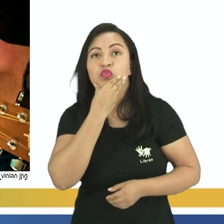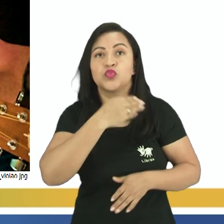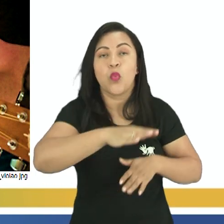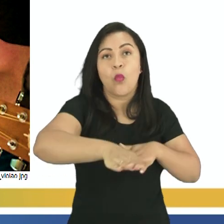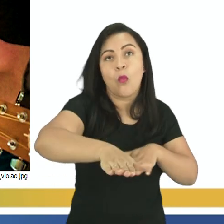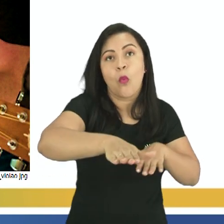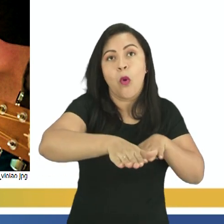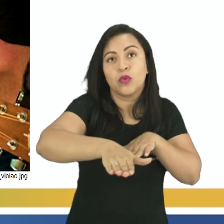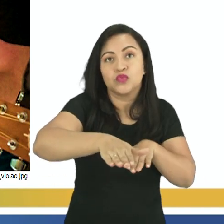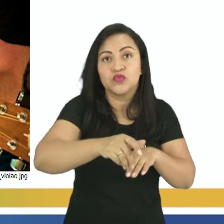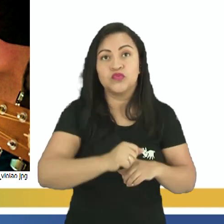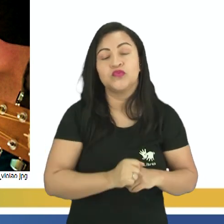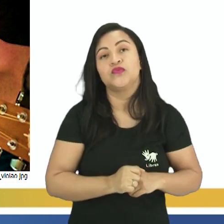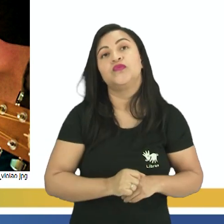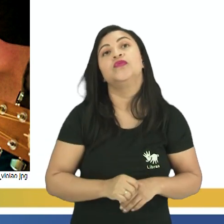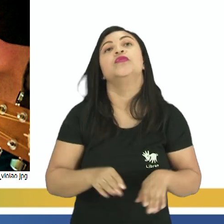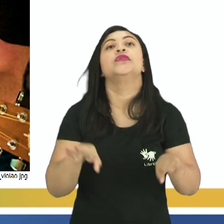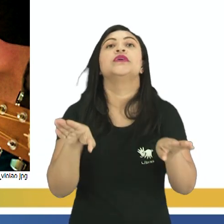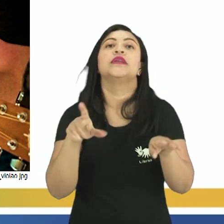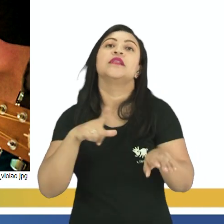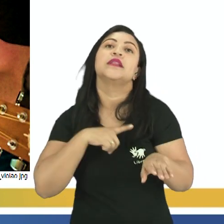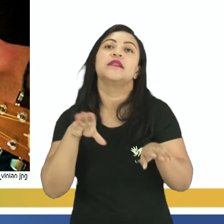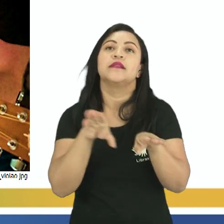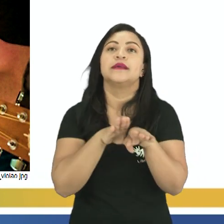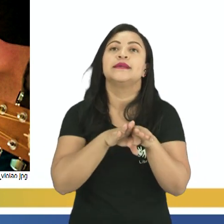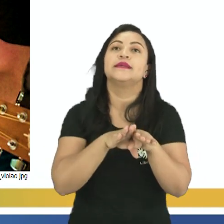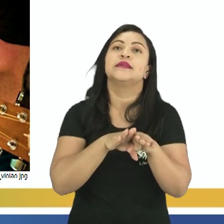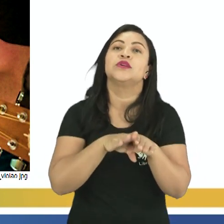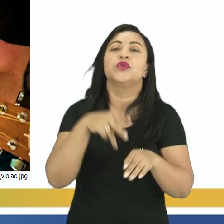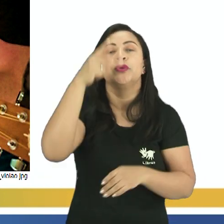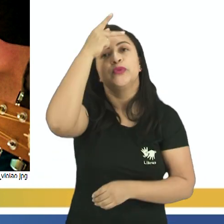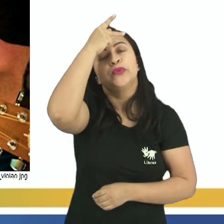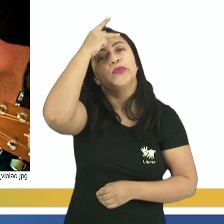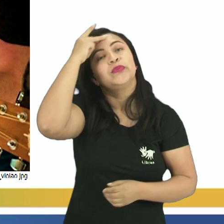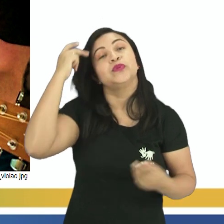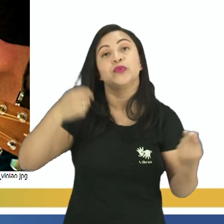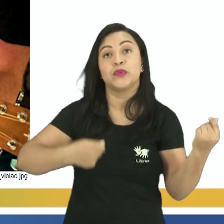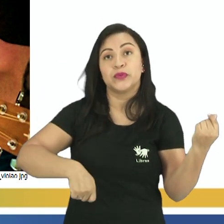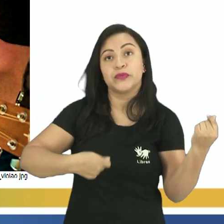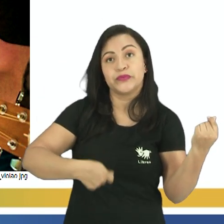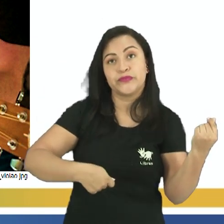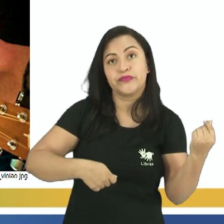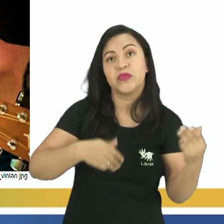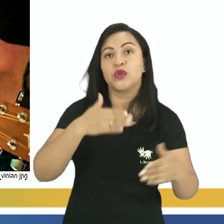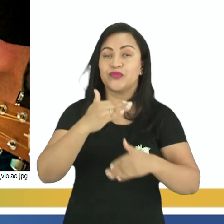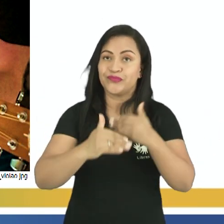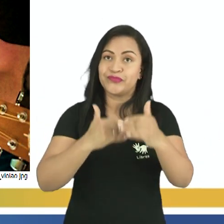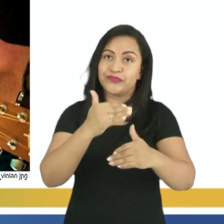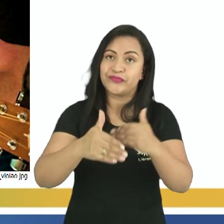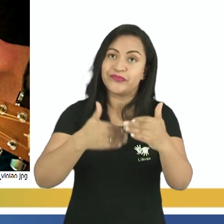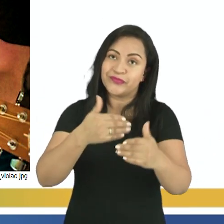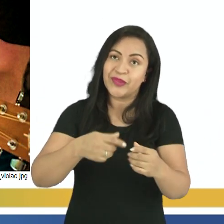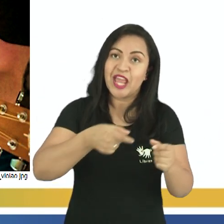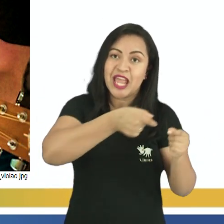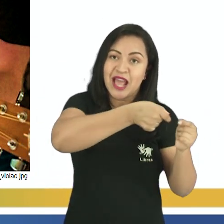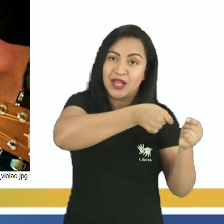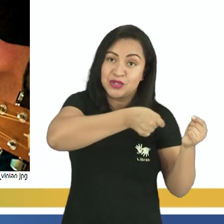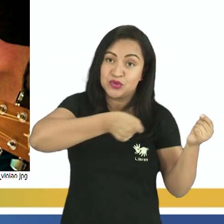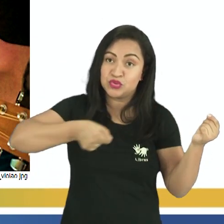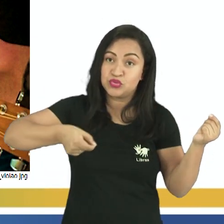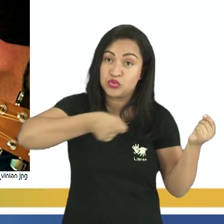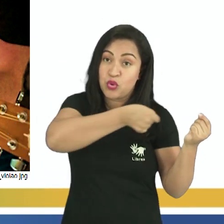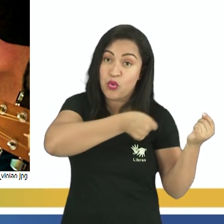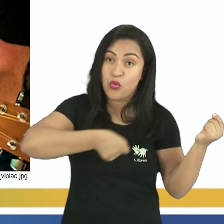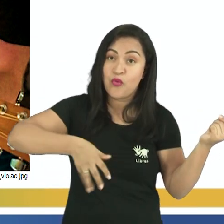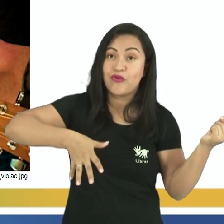onda, surfando. E nós temos também um exemplo de uma pessoa tocando violão. Então, à medida que as cordas elas vão